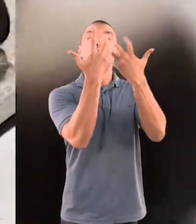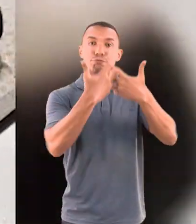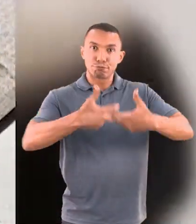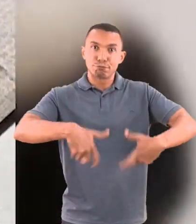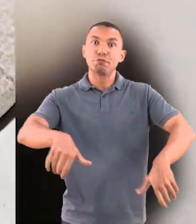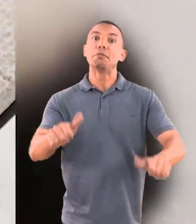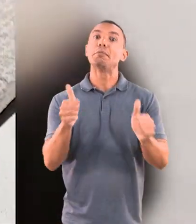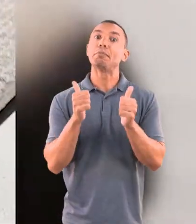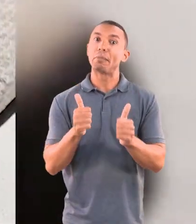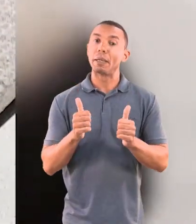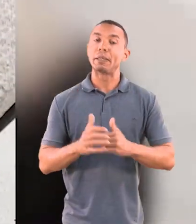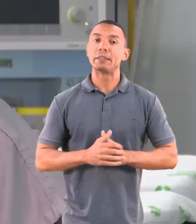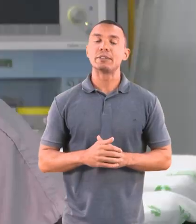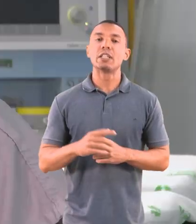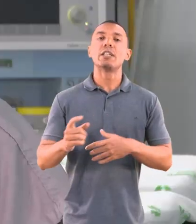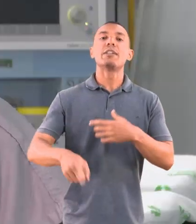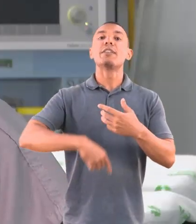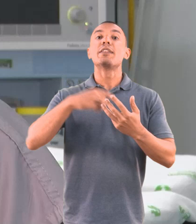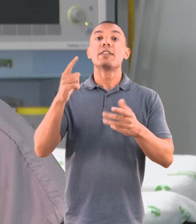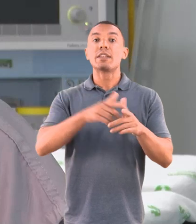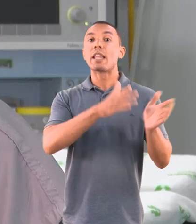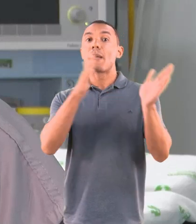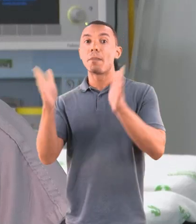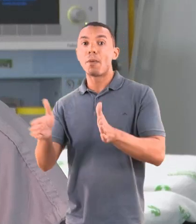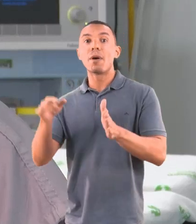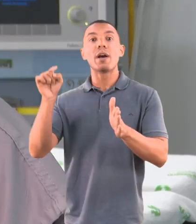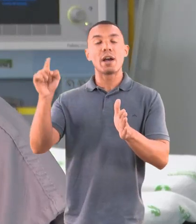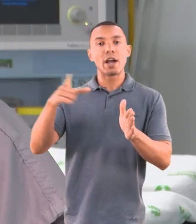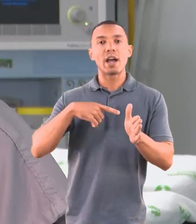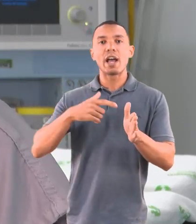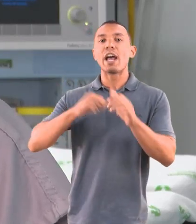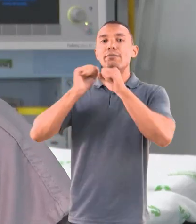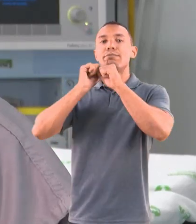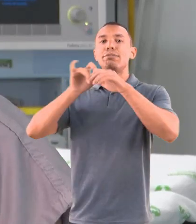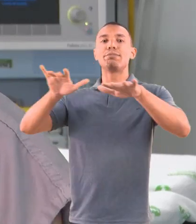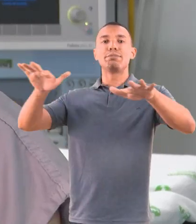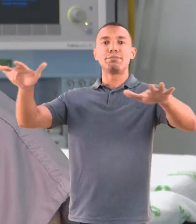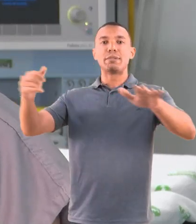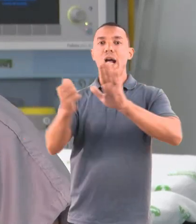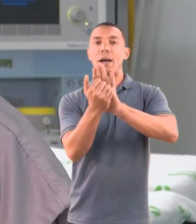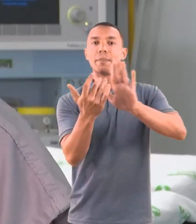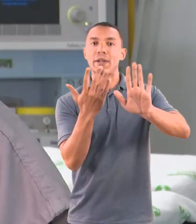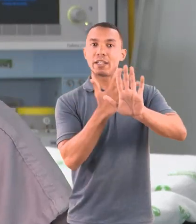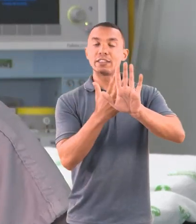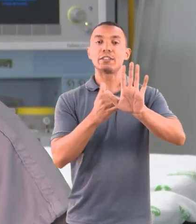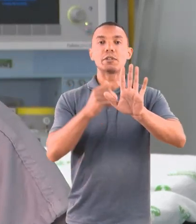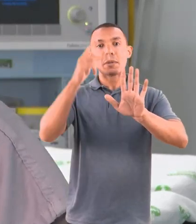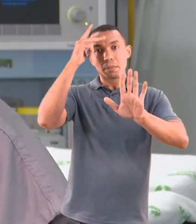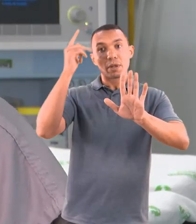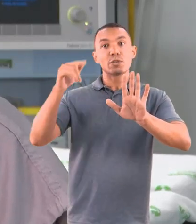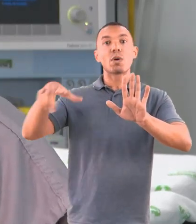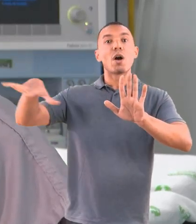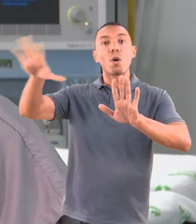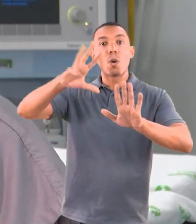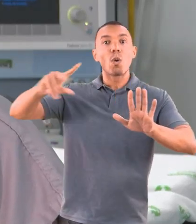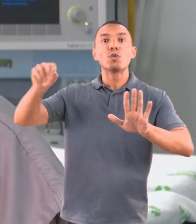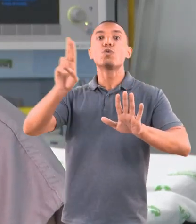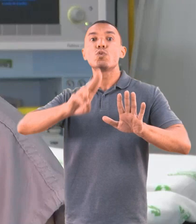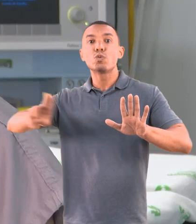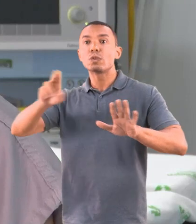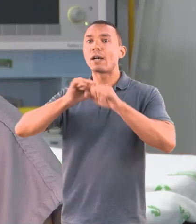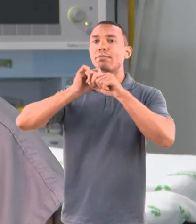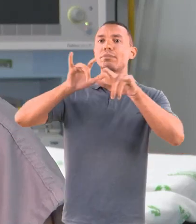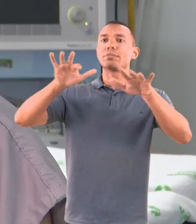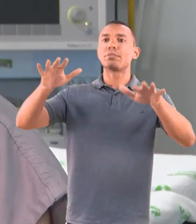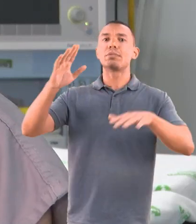conseguiu, ele corresponde de fato. Agora vamos para uma terceira fase, que é a fase de difusão da tecnologia, de conseguir que essa ferramenta